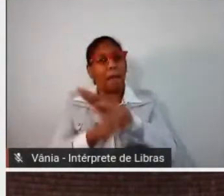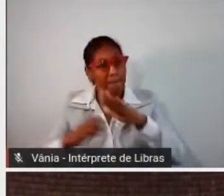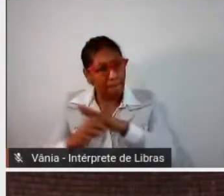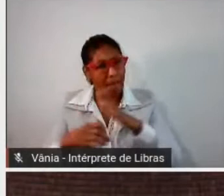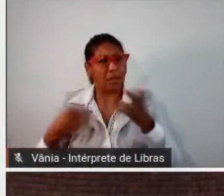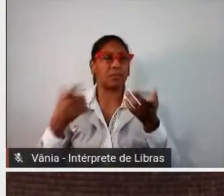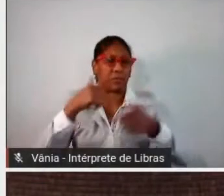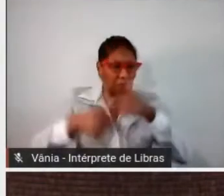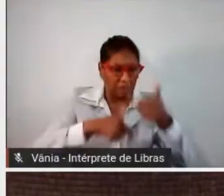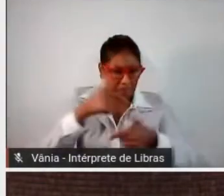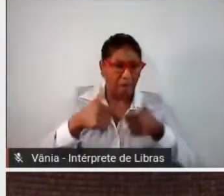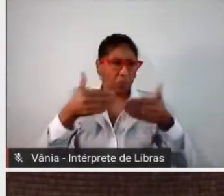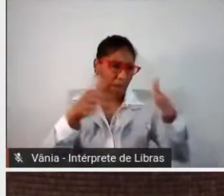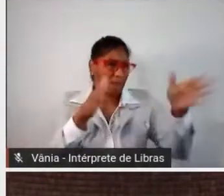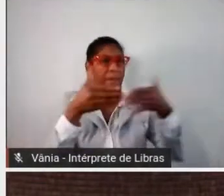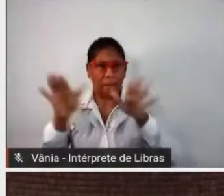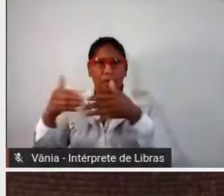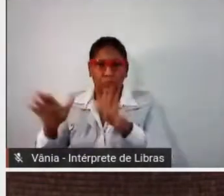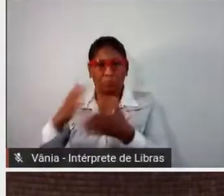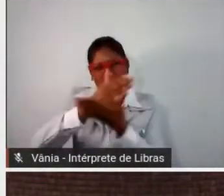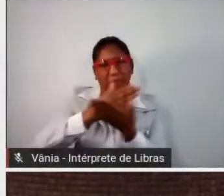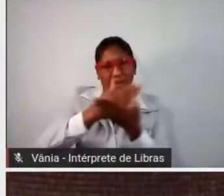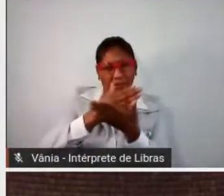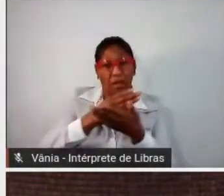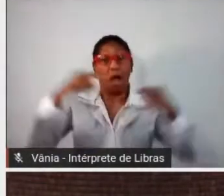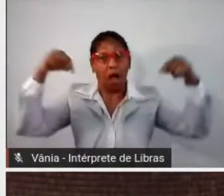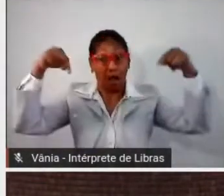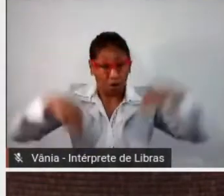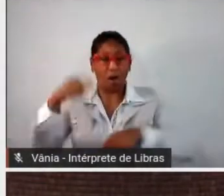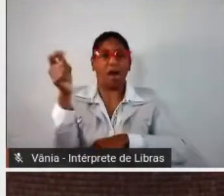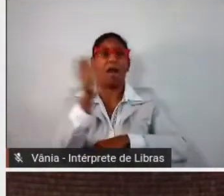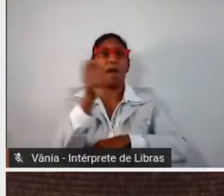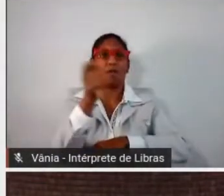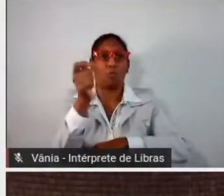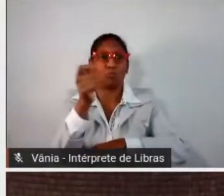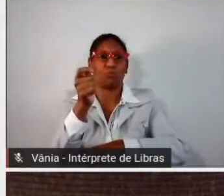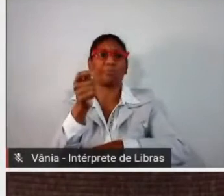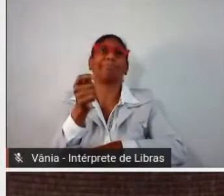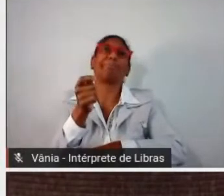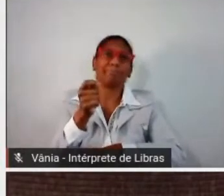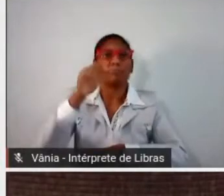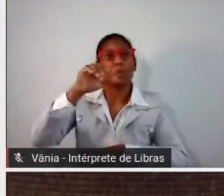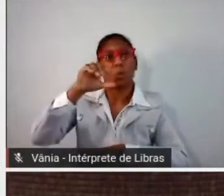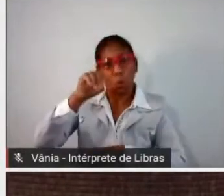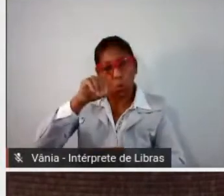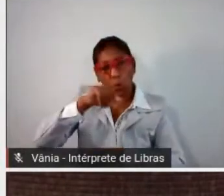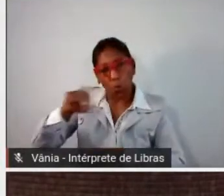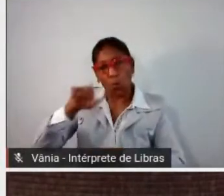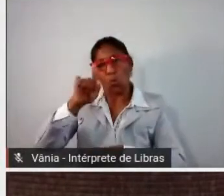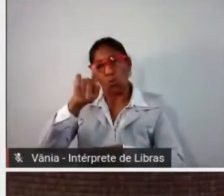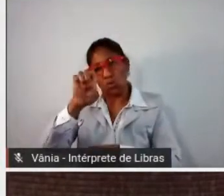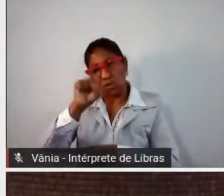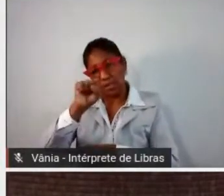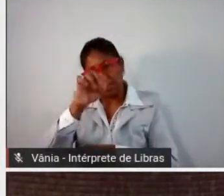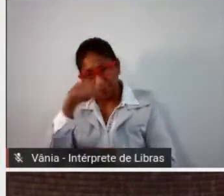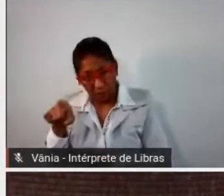sem maiores restrições, e agora, né, no mês de agosto, ainda com a cogestão, a gente está permitindo que as regiões